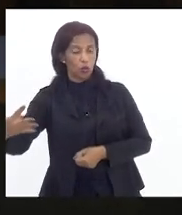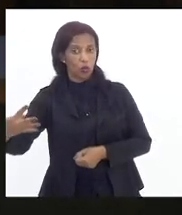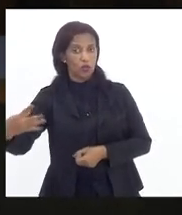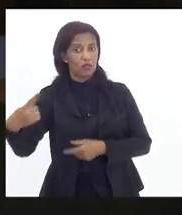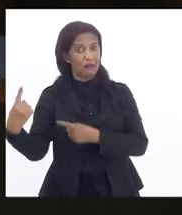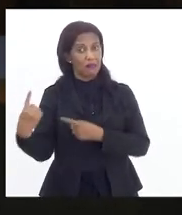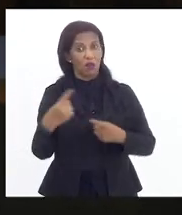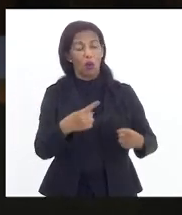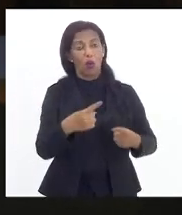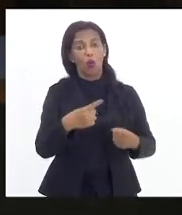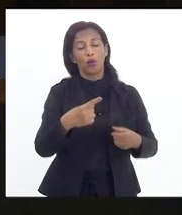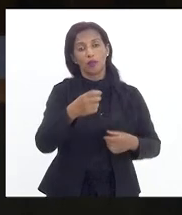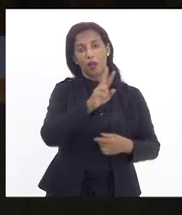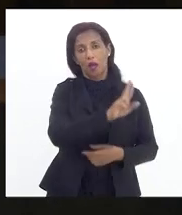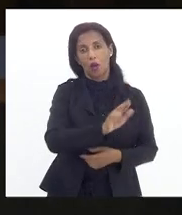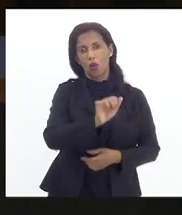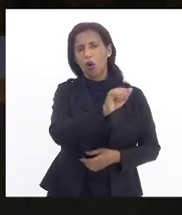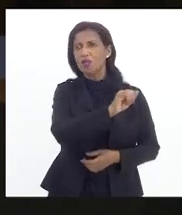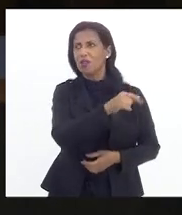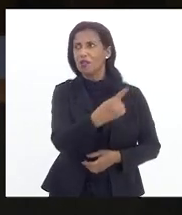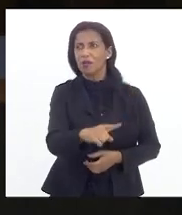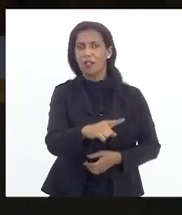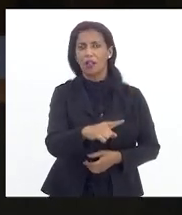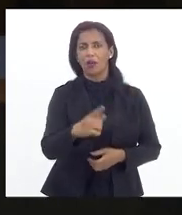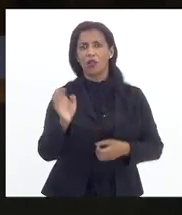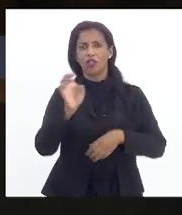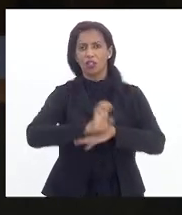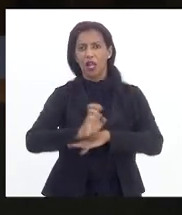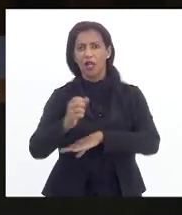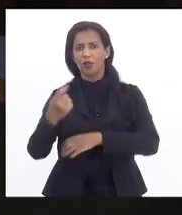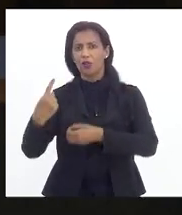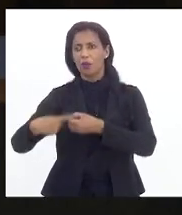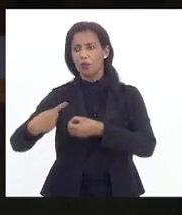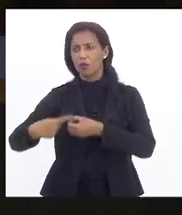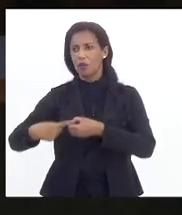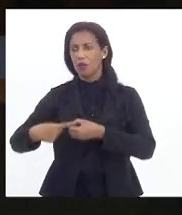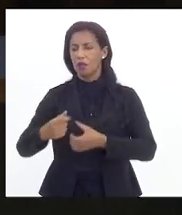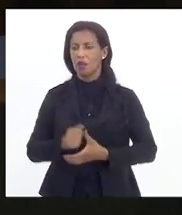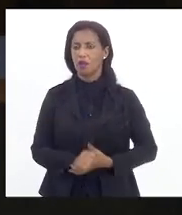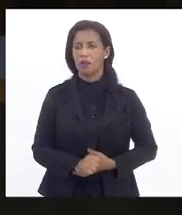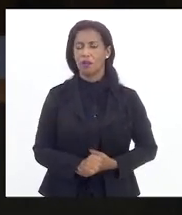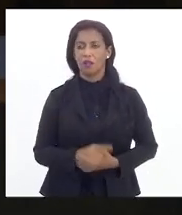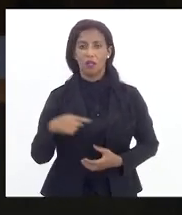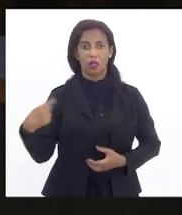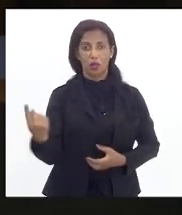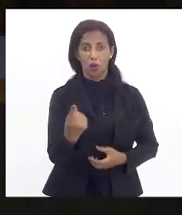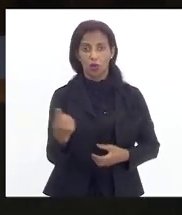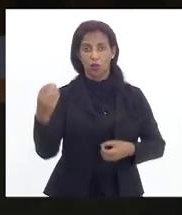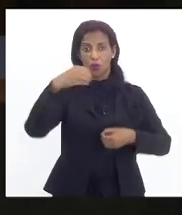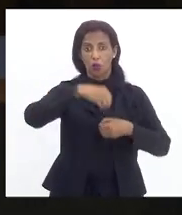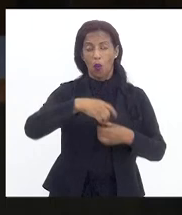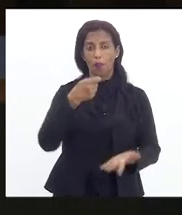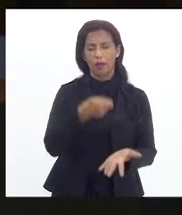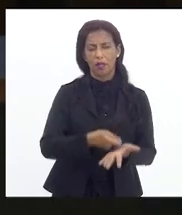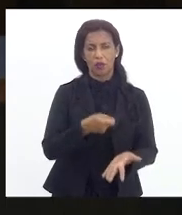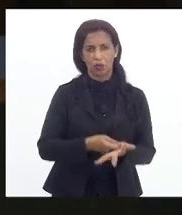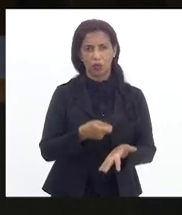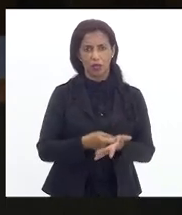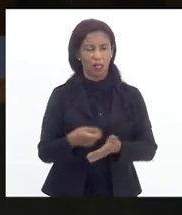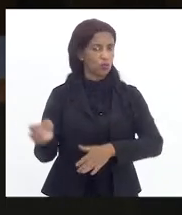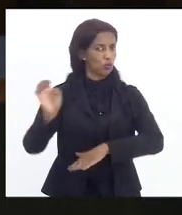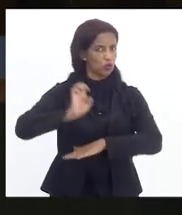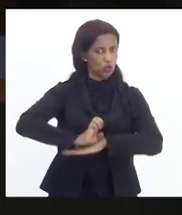a união estado e município e muito e além do mais temos que incluir a obrigatoriedade